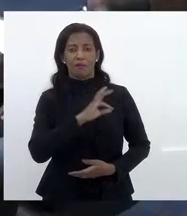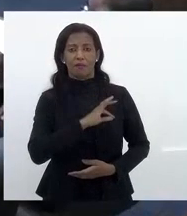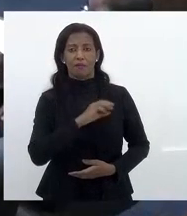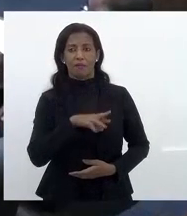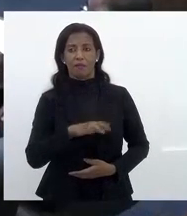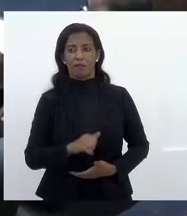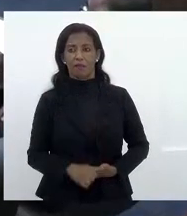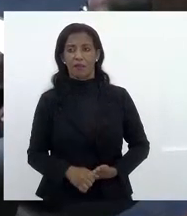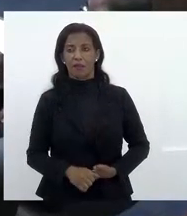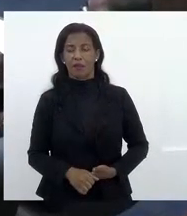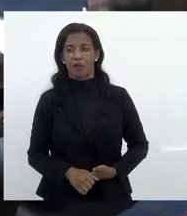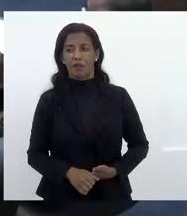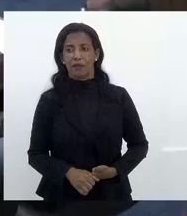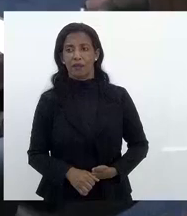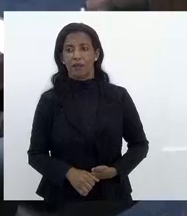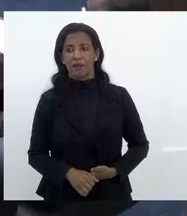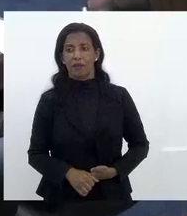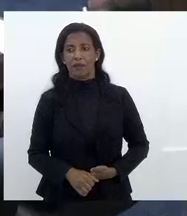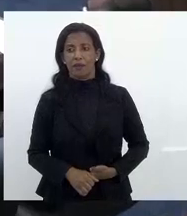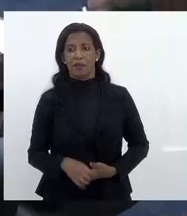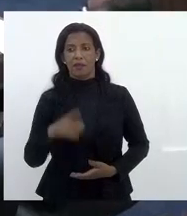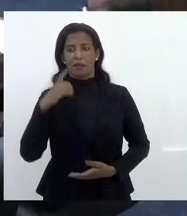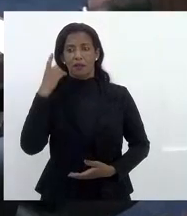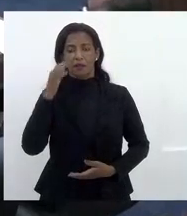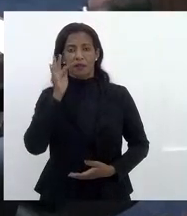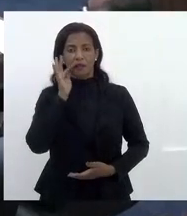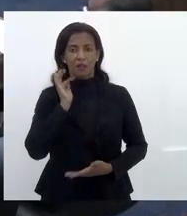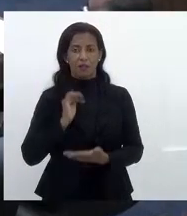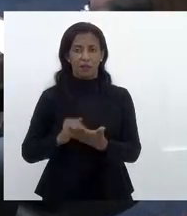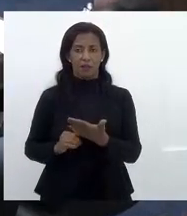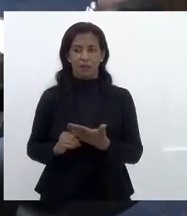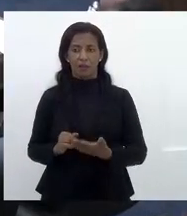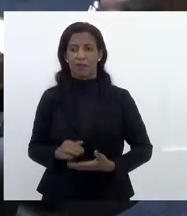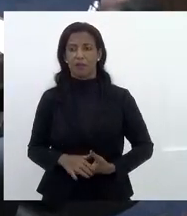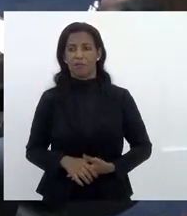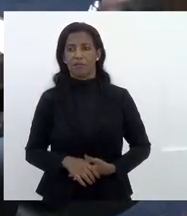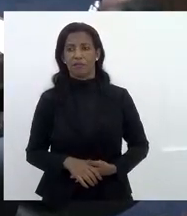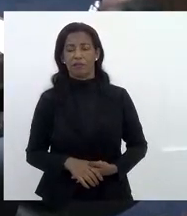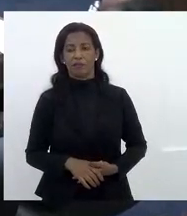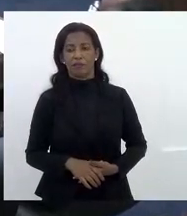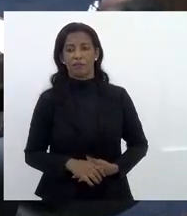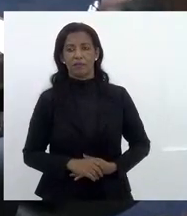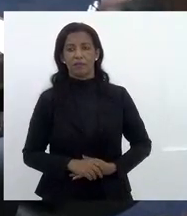Ah tá Serafim E aí